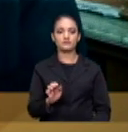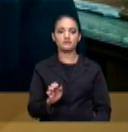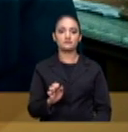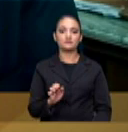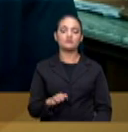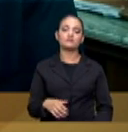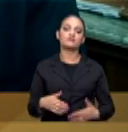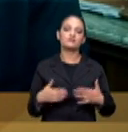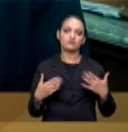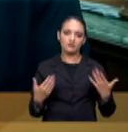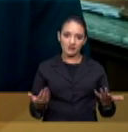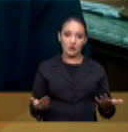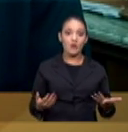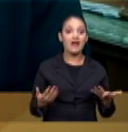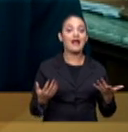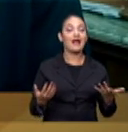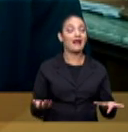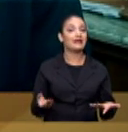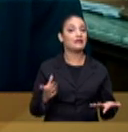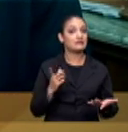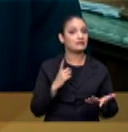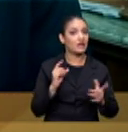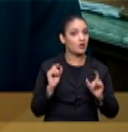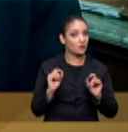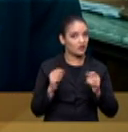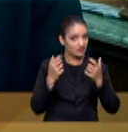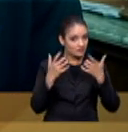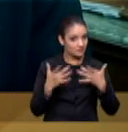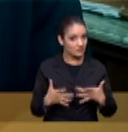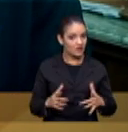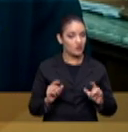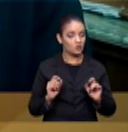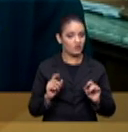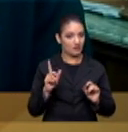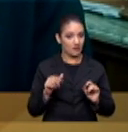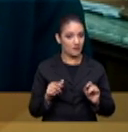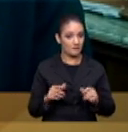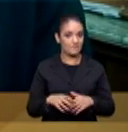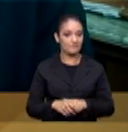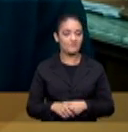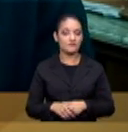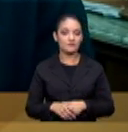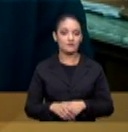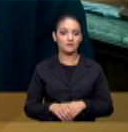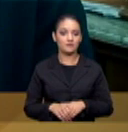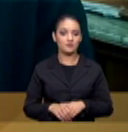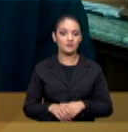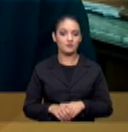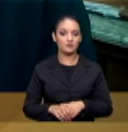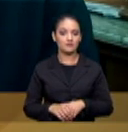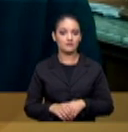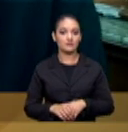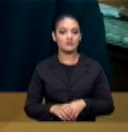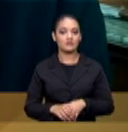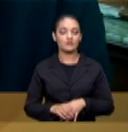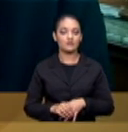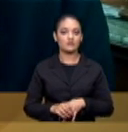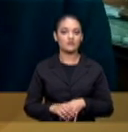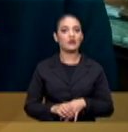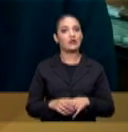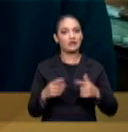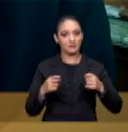considerados, e aí vem a peculiaridade, que terá que ser considerada pelo